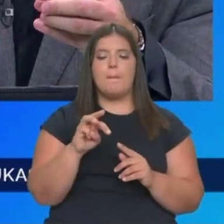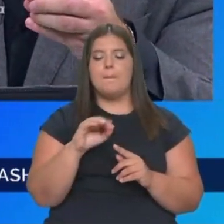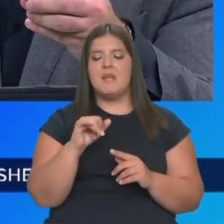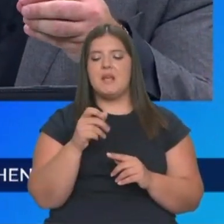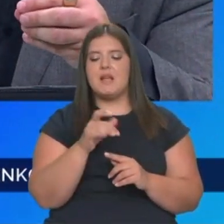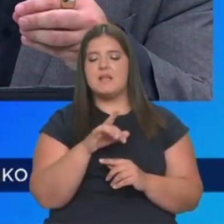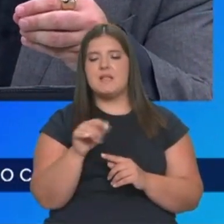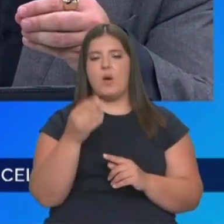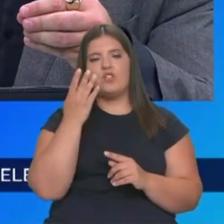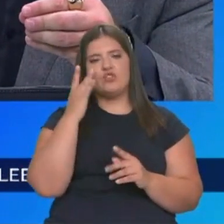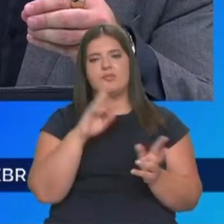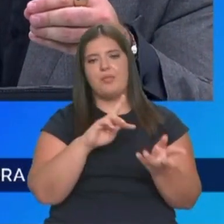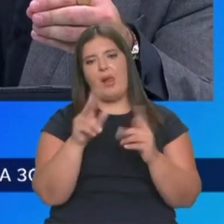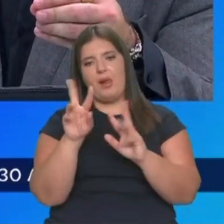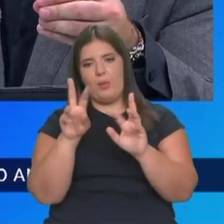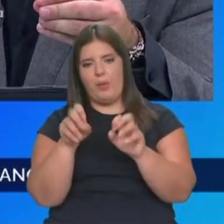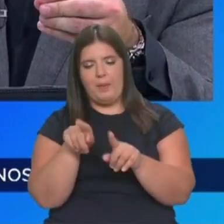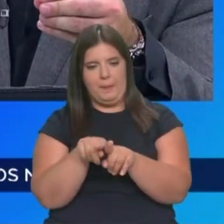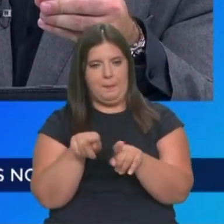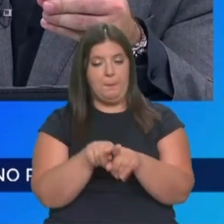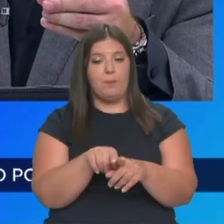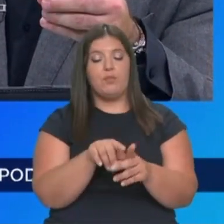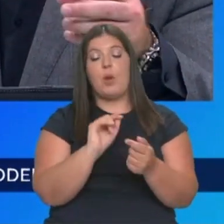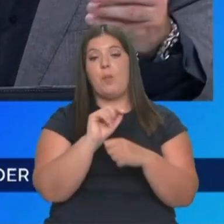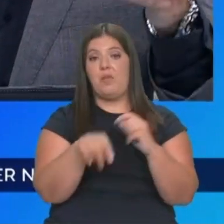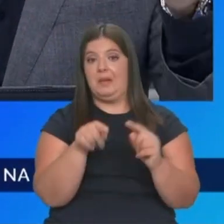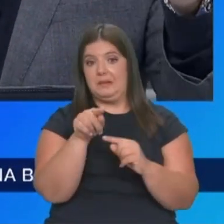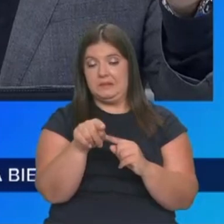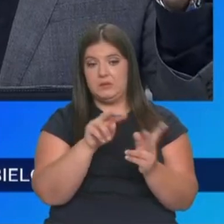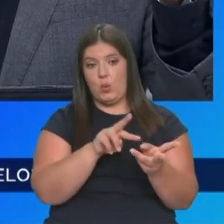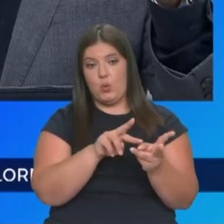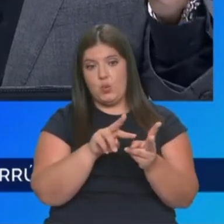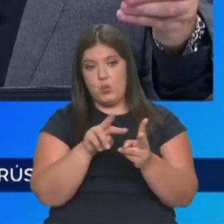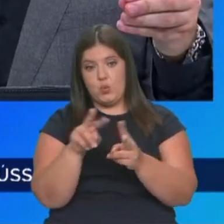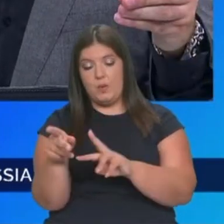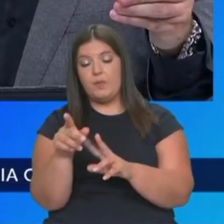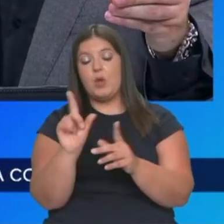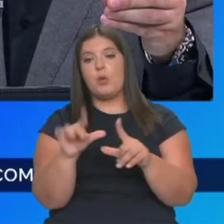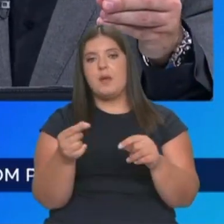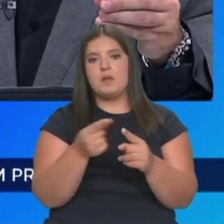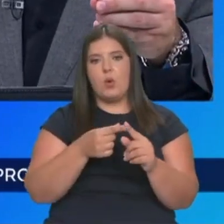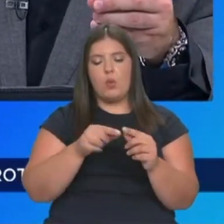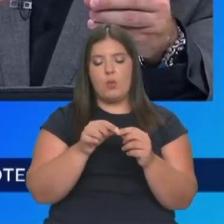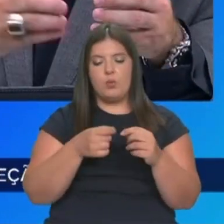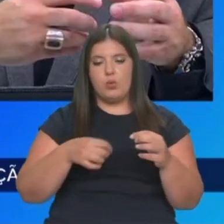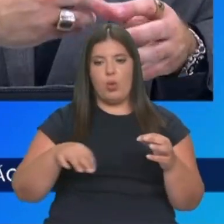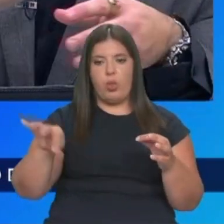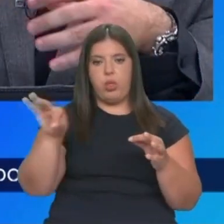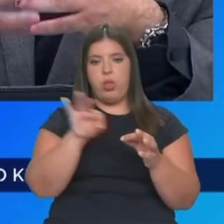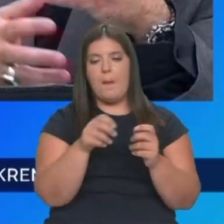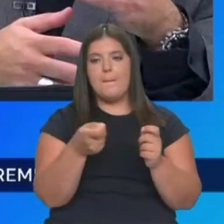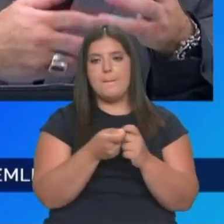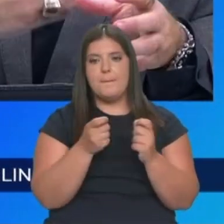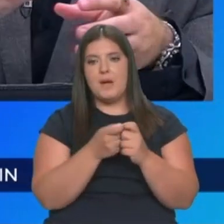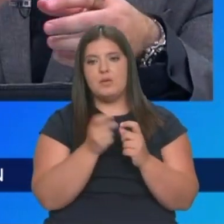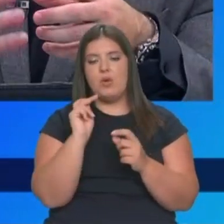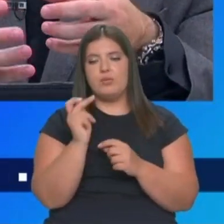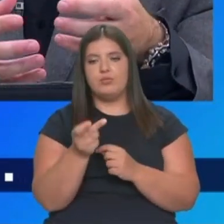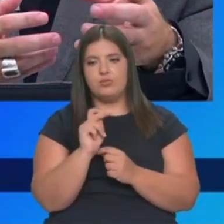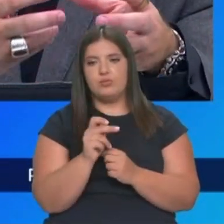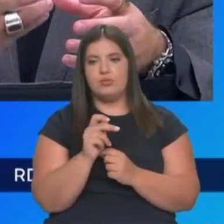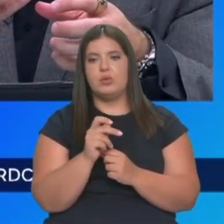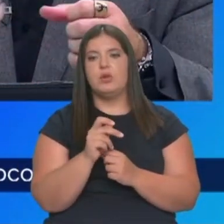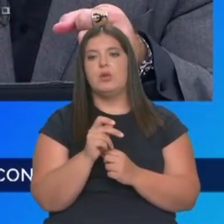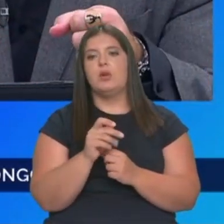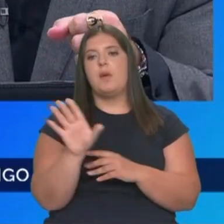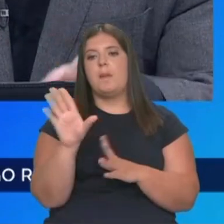migram. E, portanto, sofrem esse movimento de migração, começam com órbitas muito excêntricas e depois, à medida que se aproximam, ao longo dos anos, passam